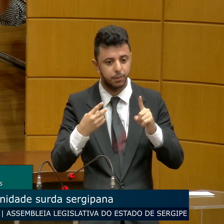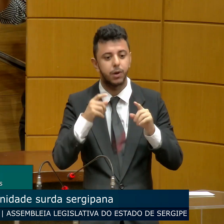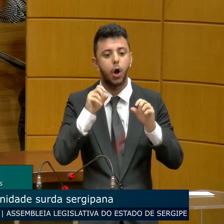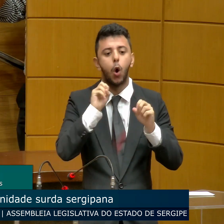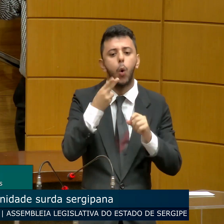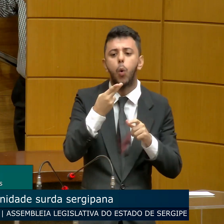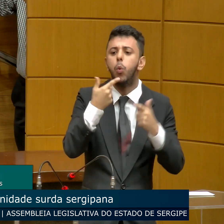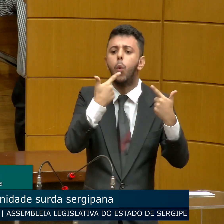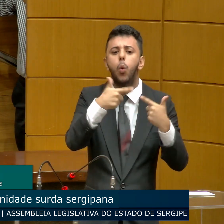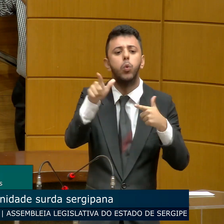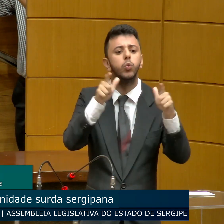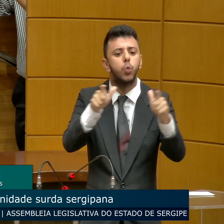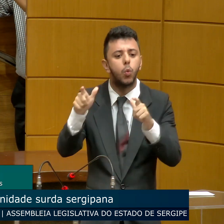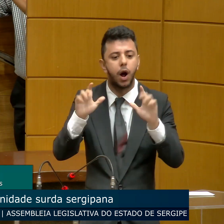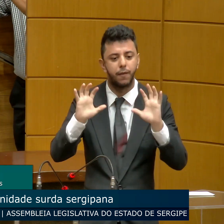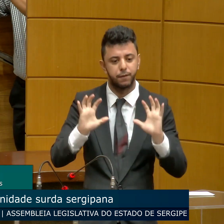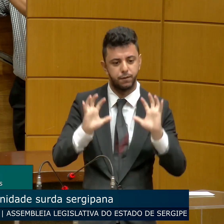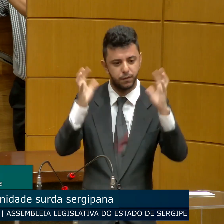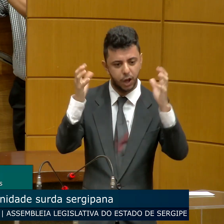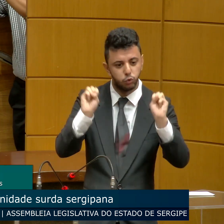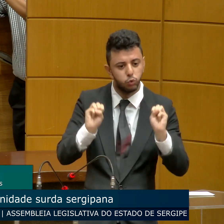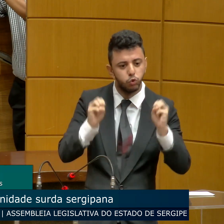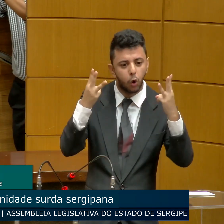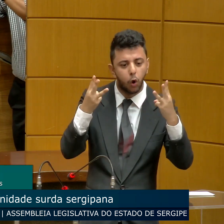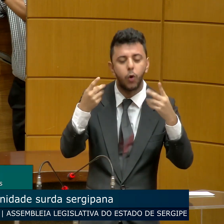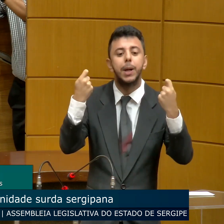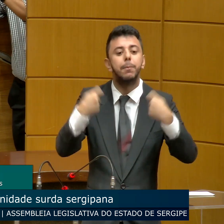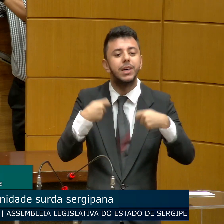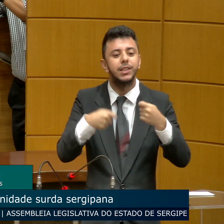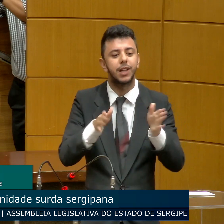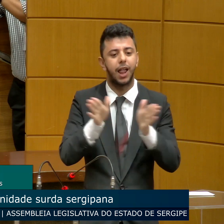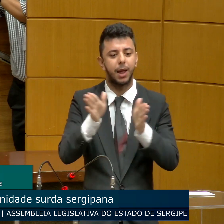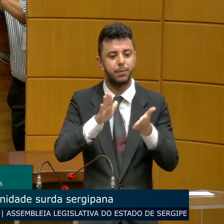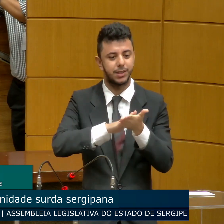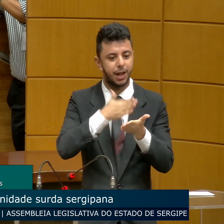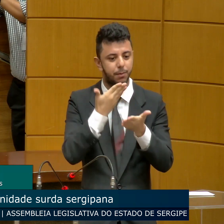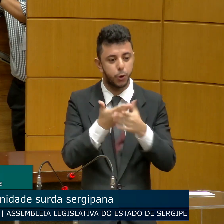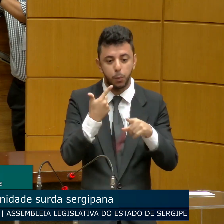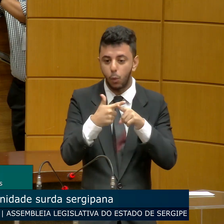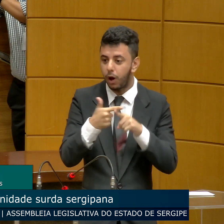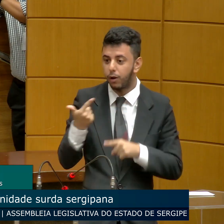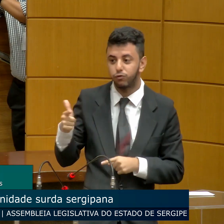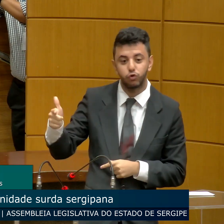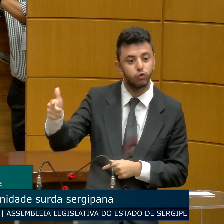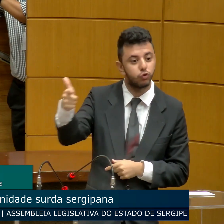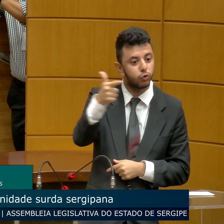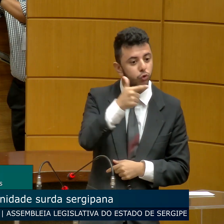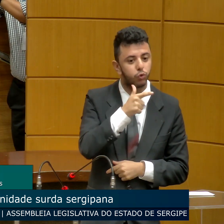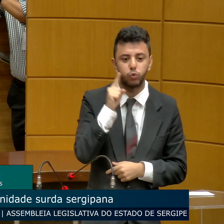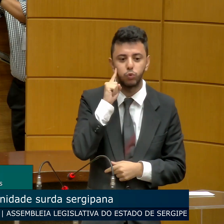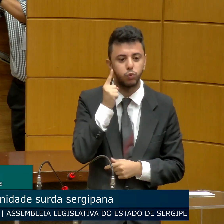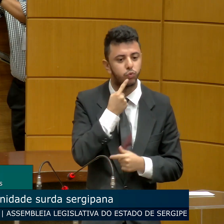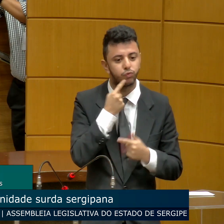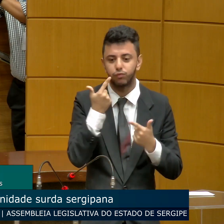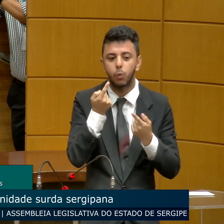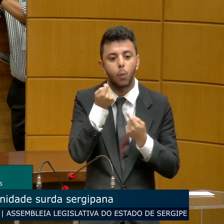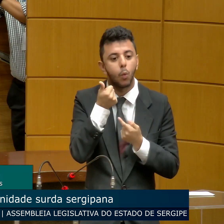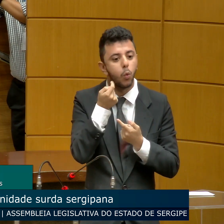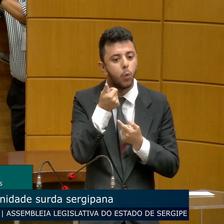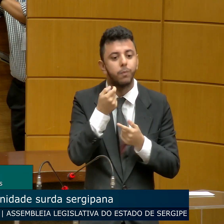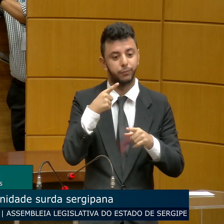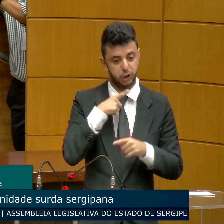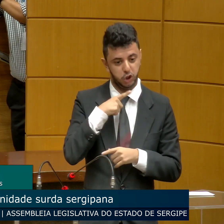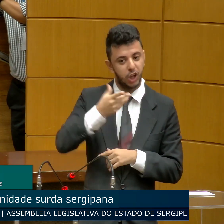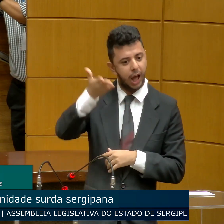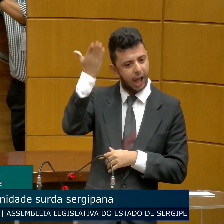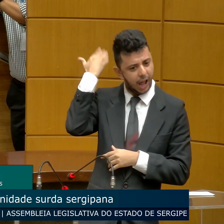a comunidade surda LGBT, né, aonde é que ela se encontra, aonde é que festeja, não existe, quando tem os